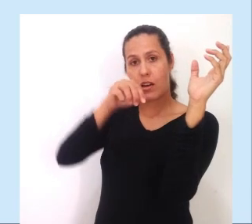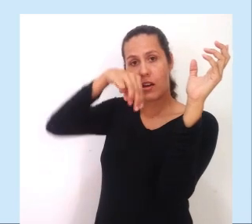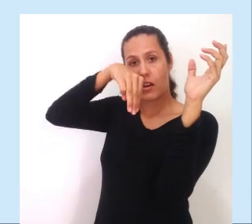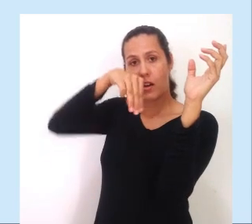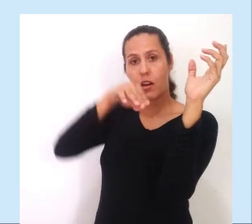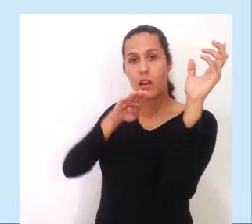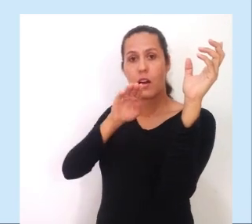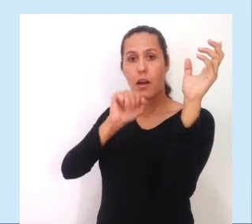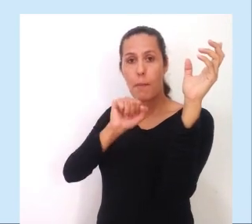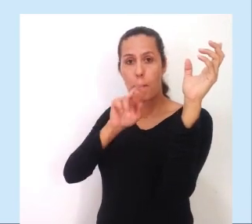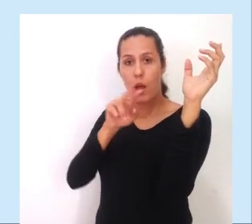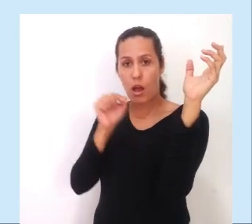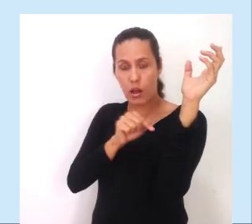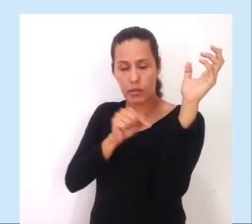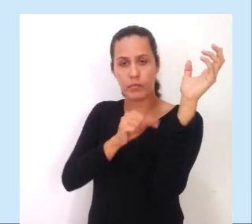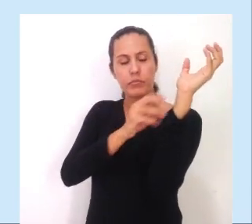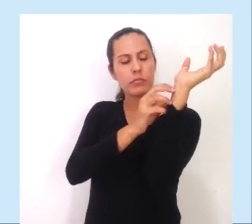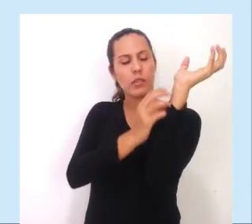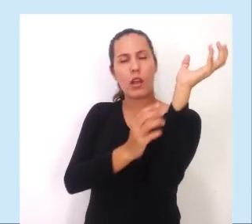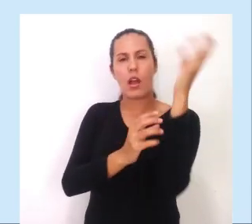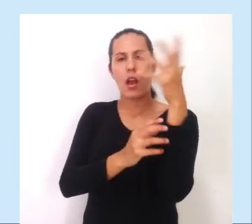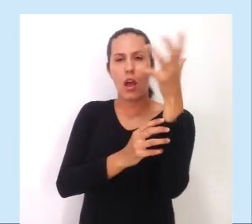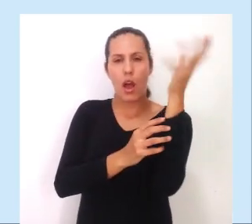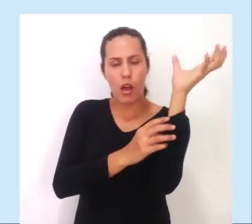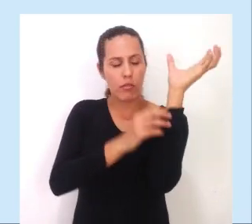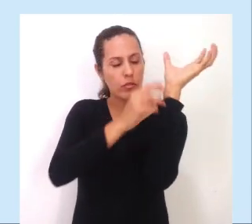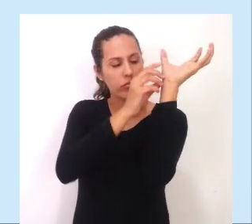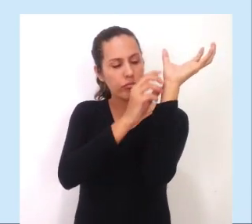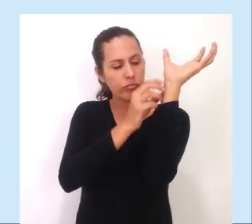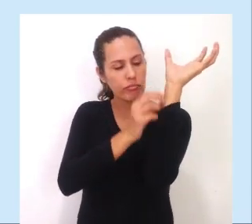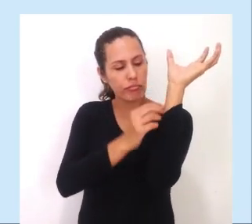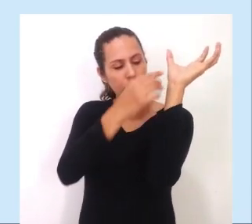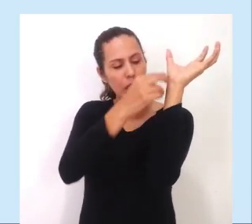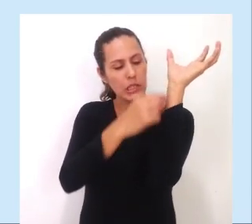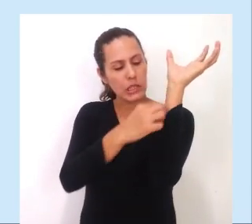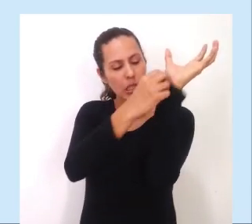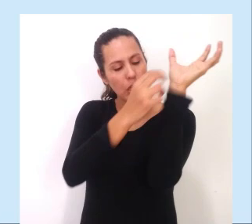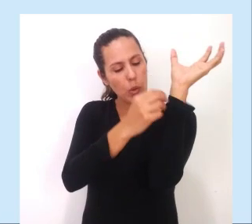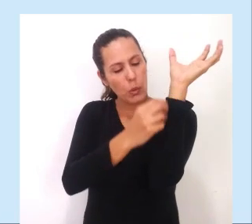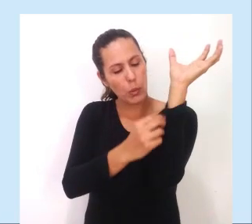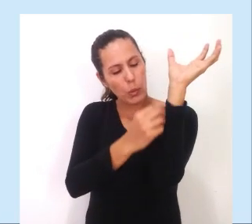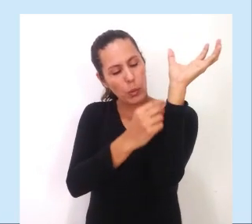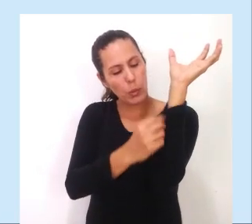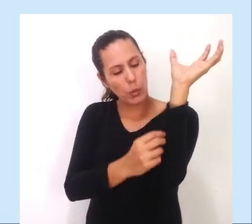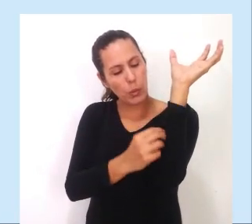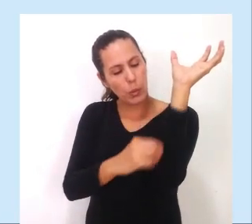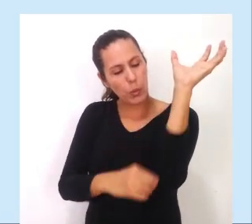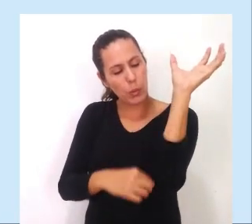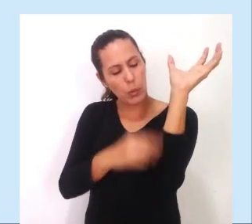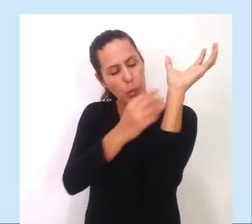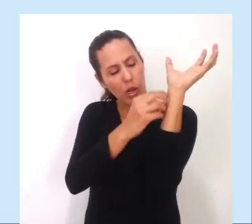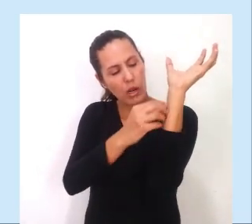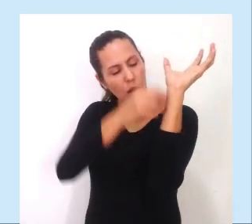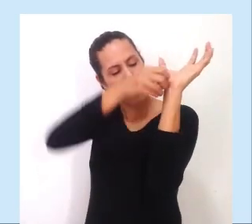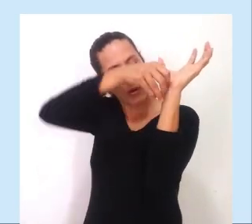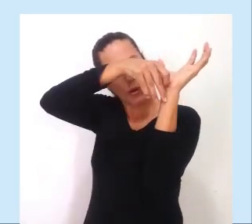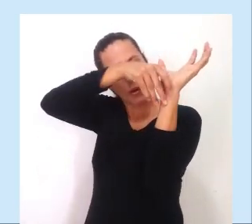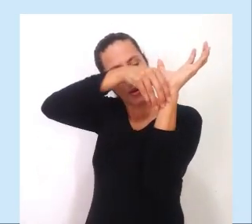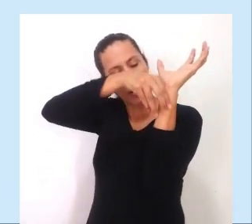não. O ambar, na realidade, é uma substância que é produzida por alguns caules de